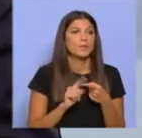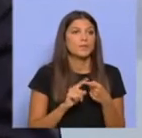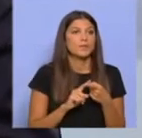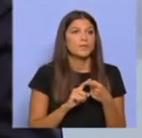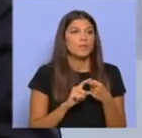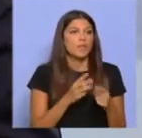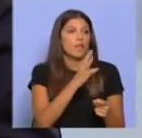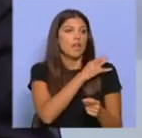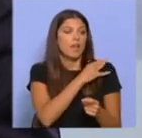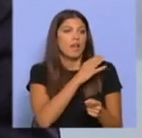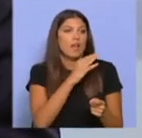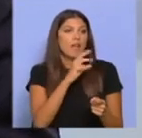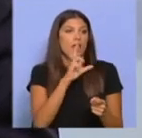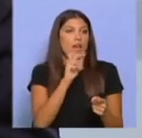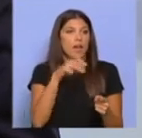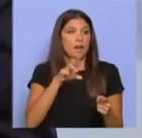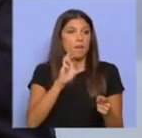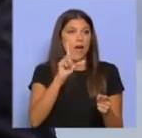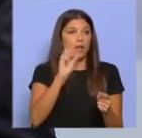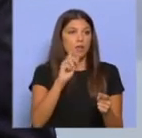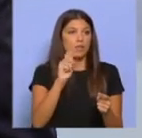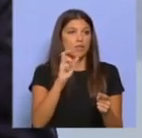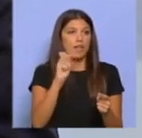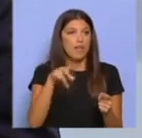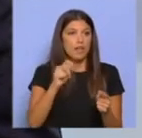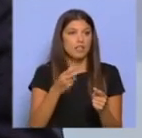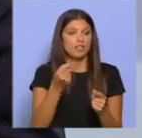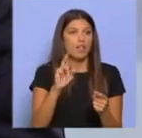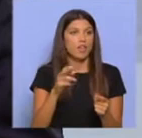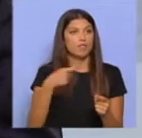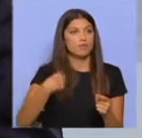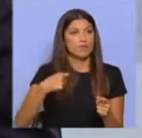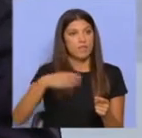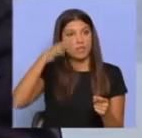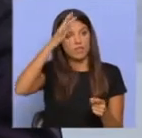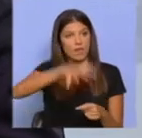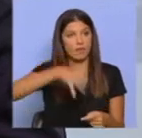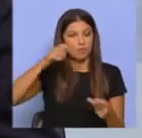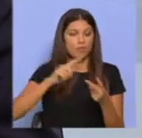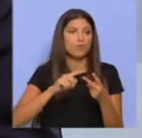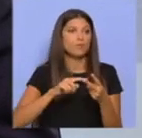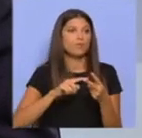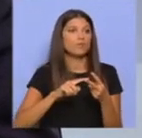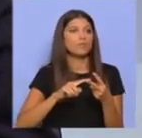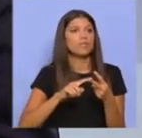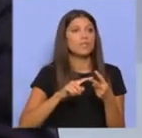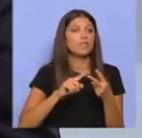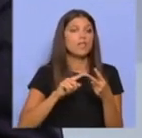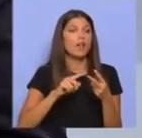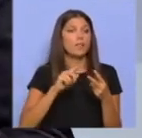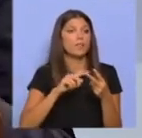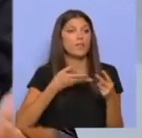General Ramalhianes, ex-Presidente da República, o Sr. Dom Manuel Clemente, ou Dom José Tolentino